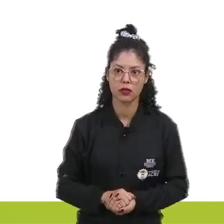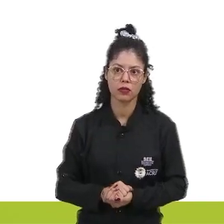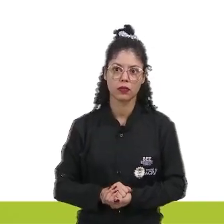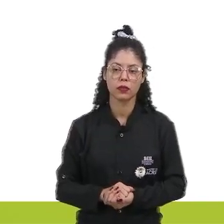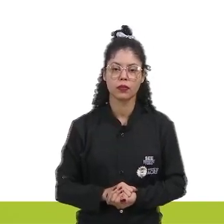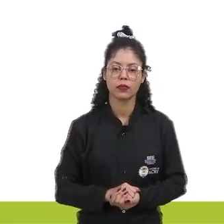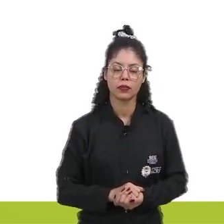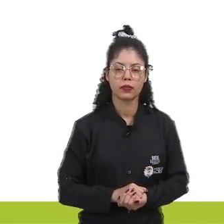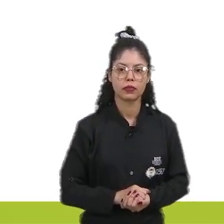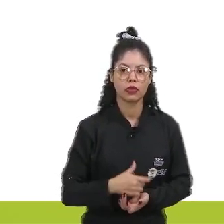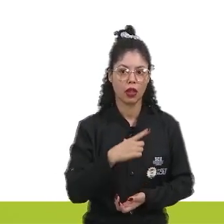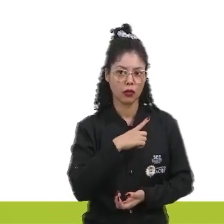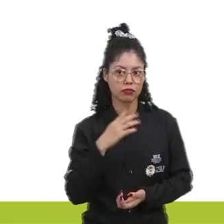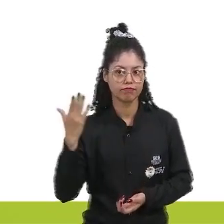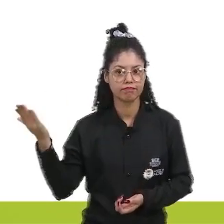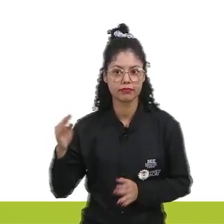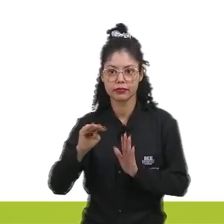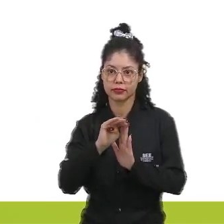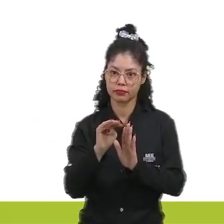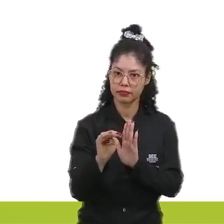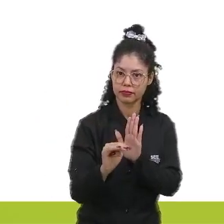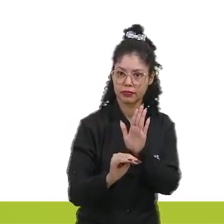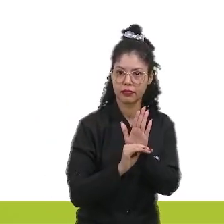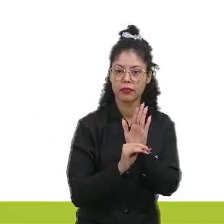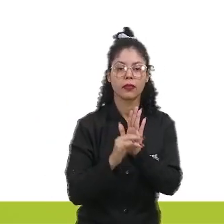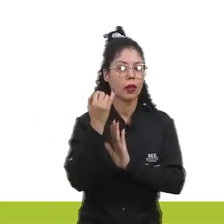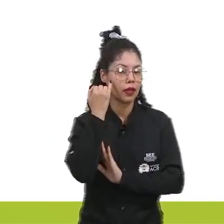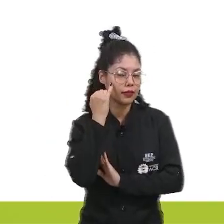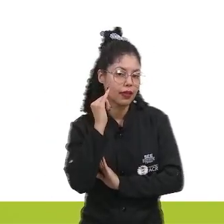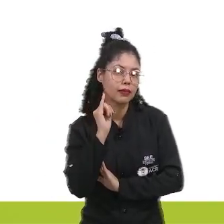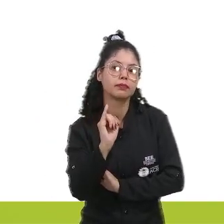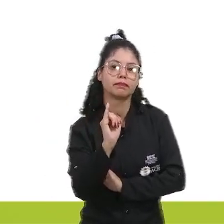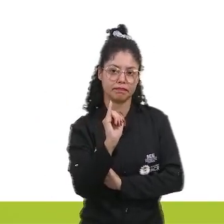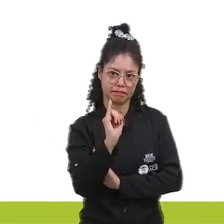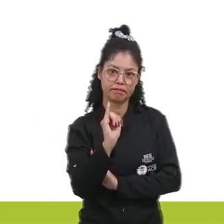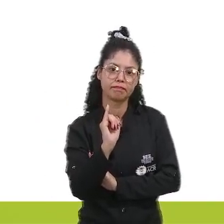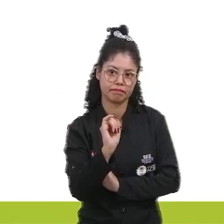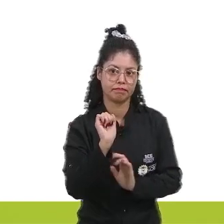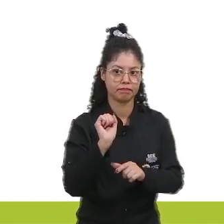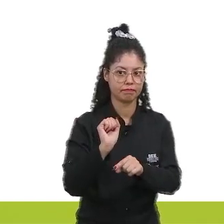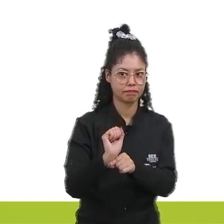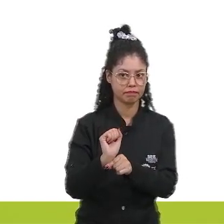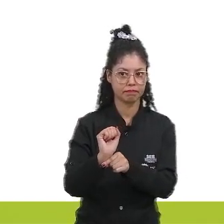ficar mais fácil. E aqui embaixo você vê, por exemplo, a ideia da tangente, ou seja, o A